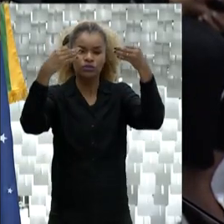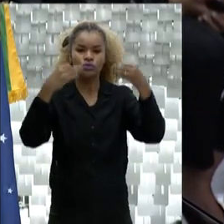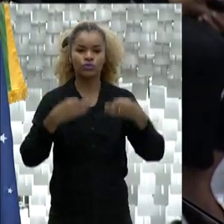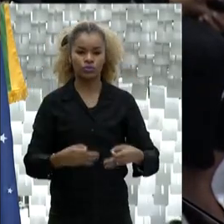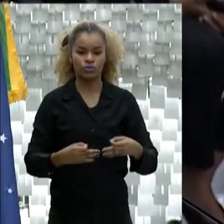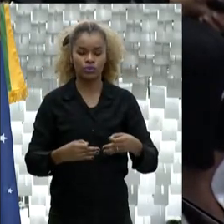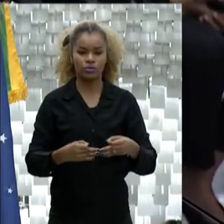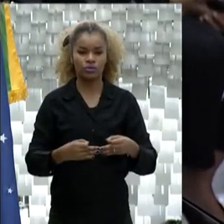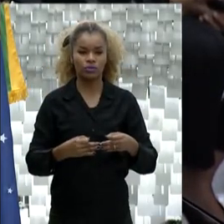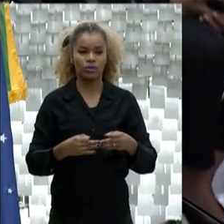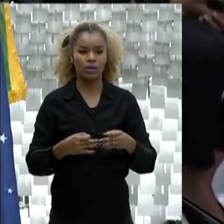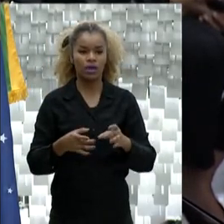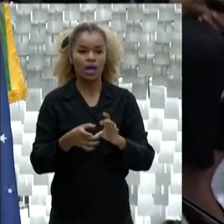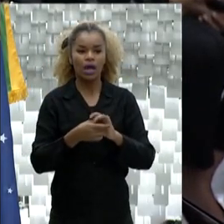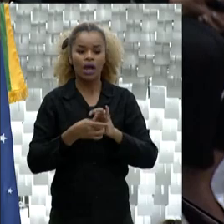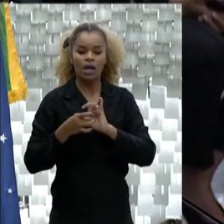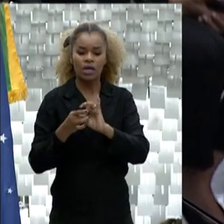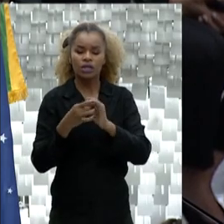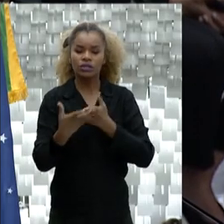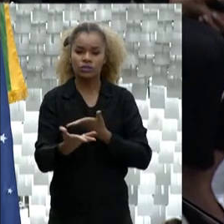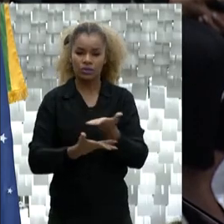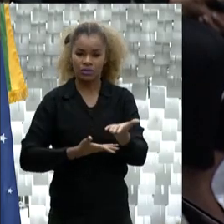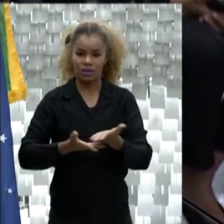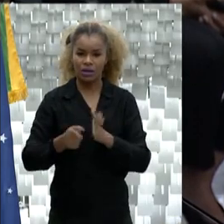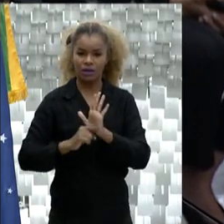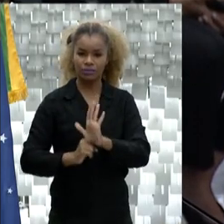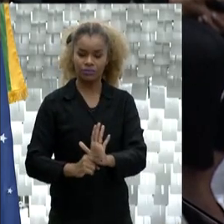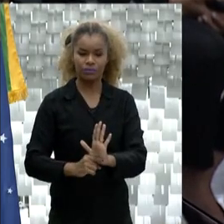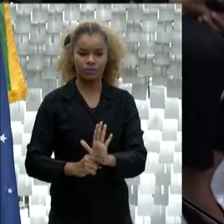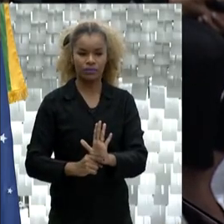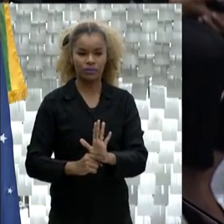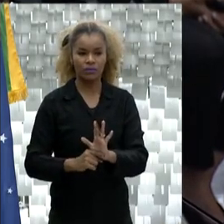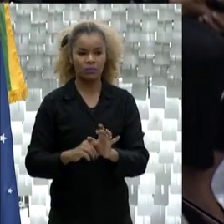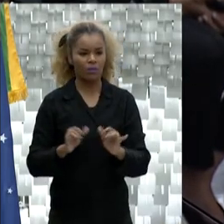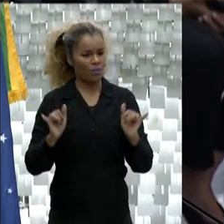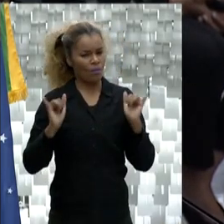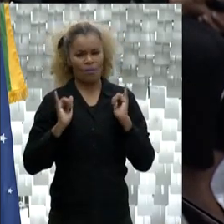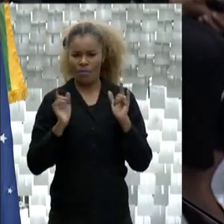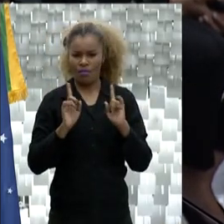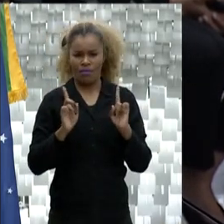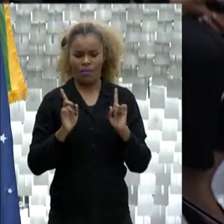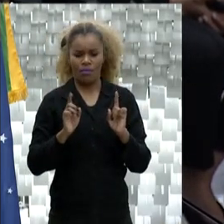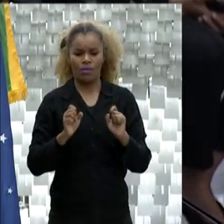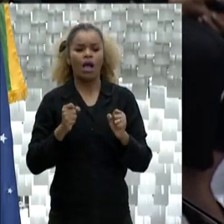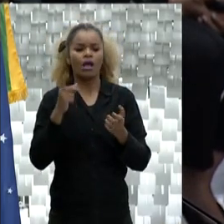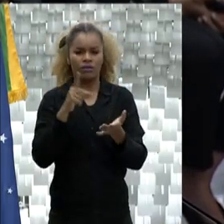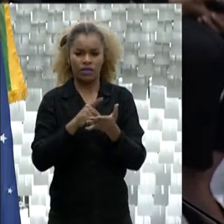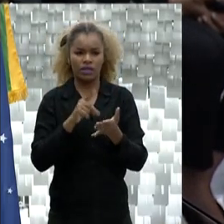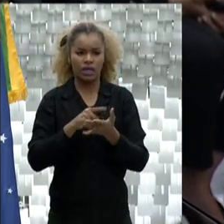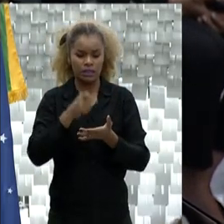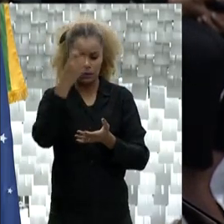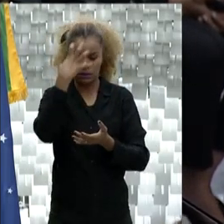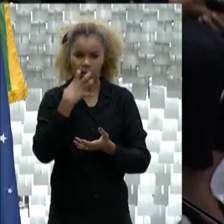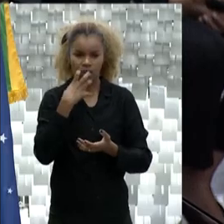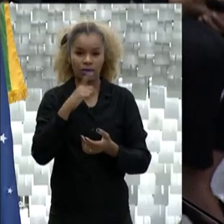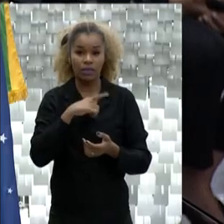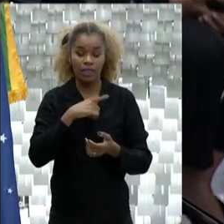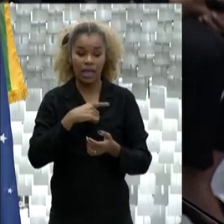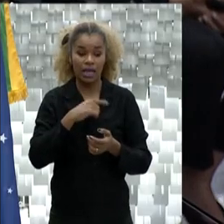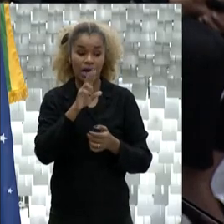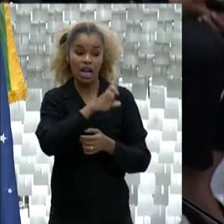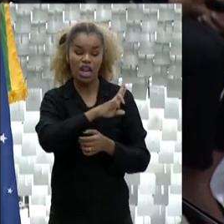justo e solidário. Não é por acaso que adquiriu a identidade de Tribunal